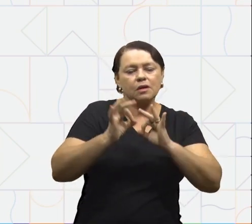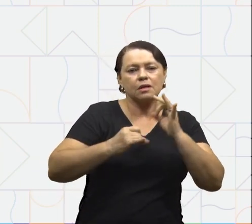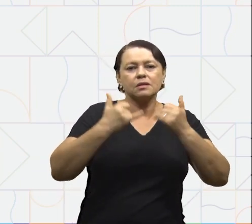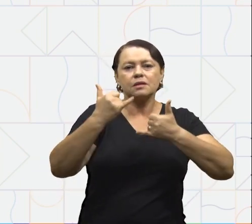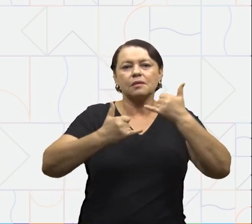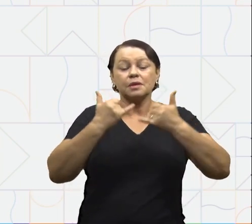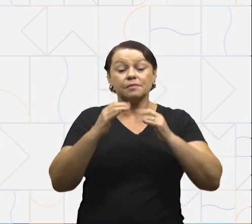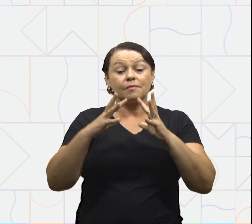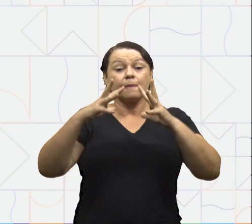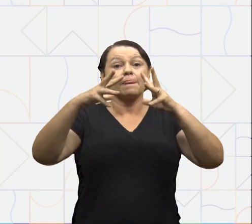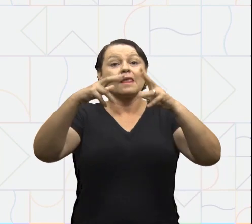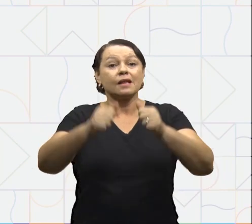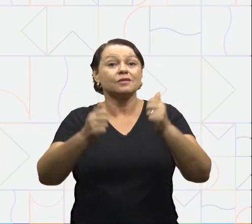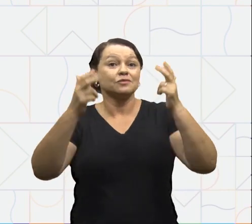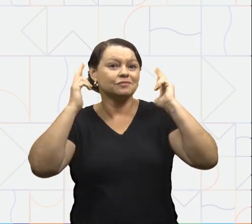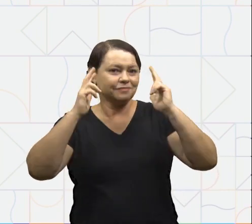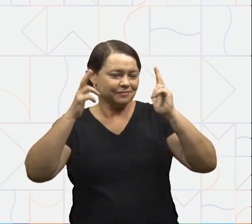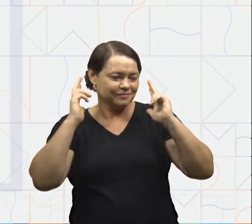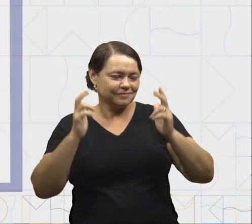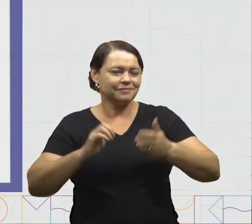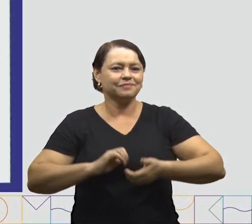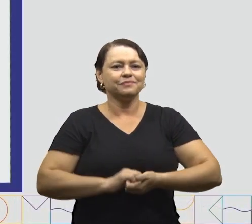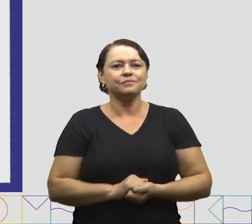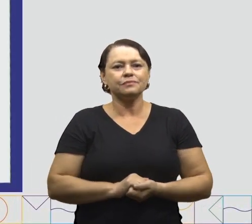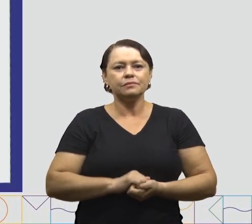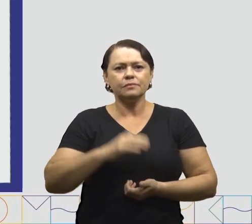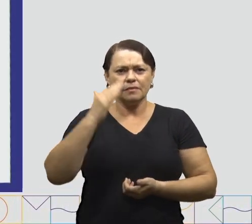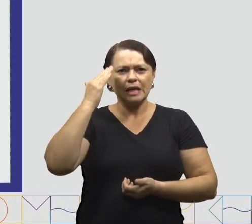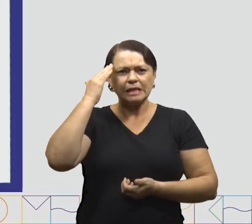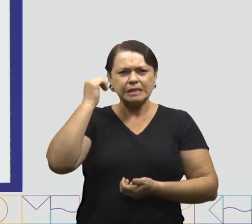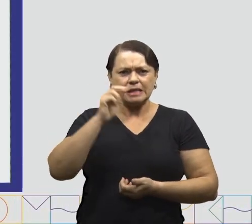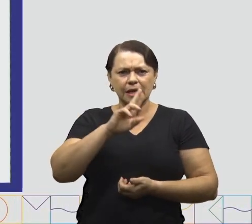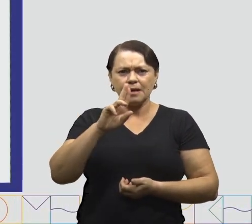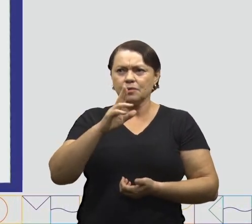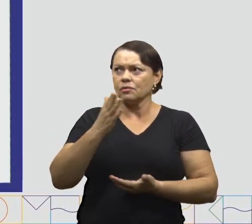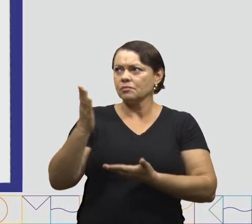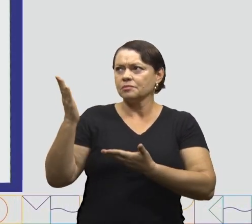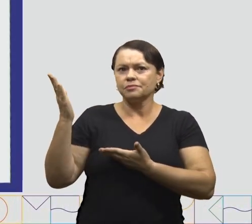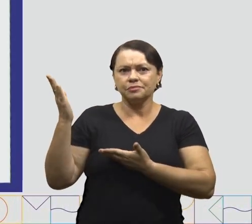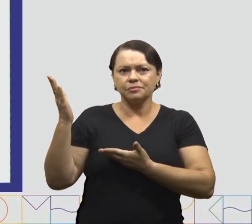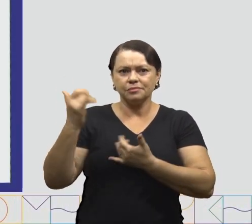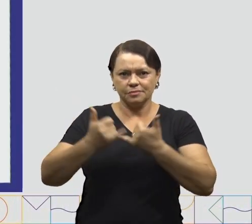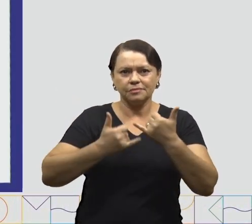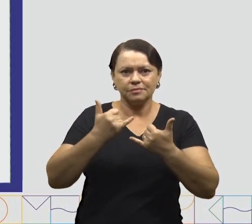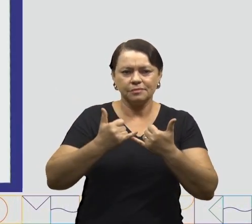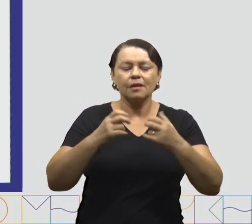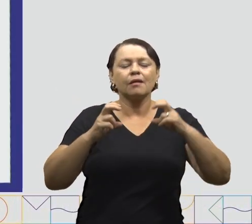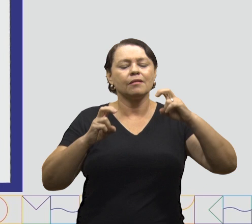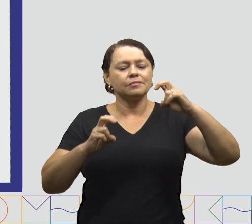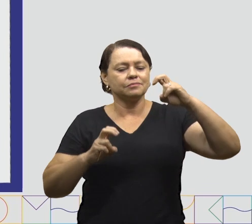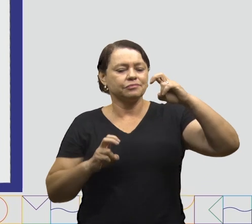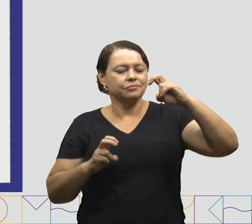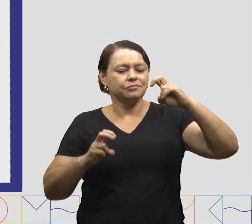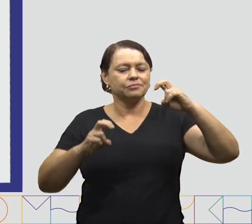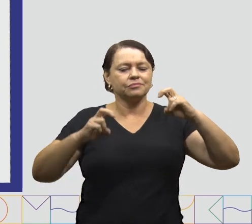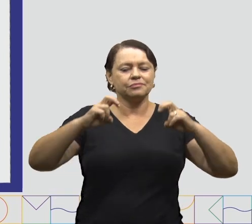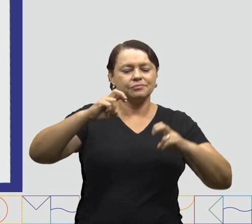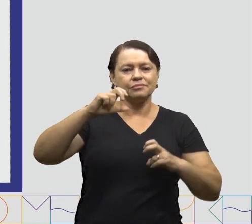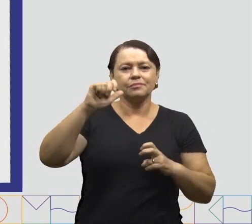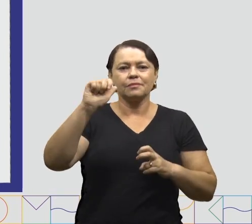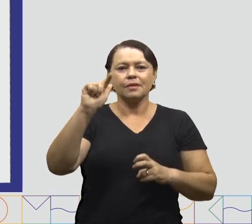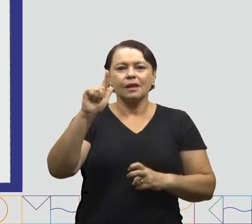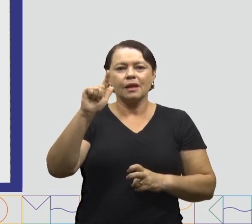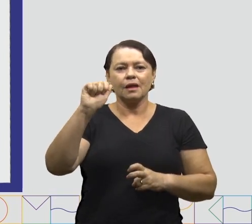se divertir. Vamos ver mais uma imagem? Você sabe que brincadeira é essa? Isso mesmo, é a